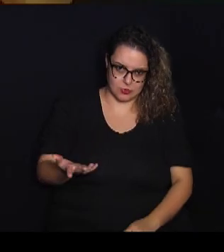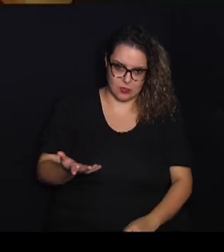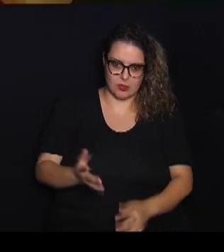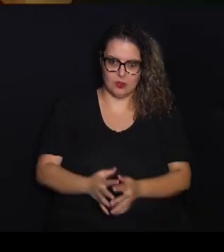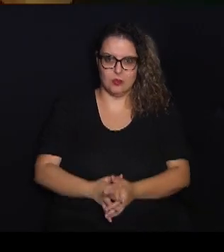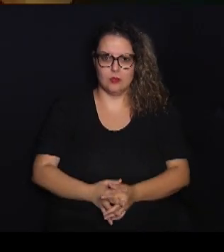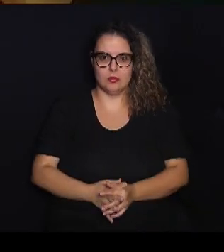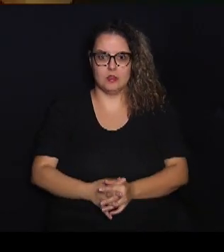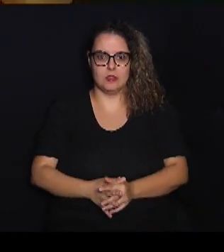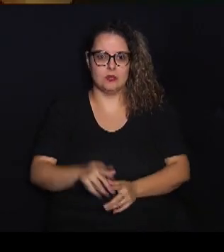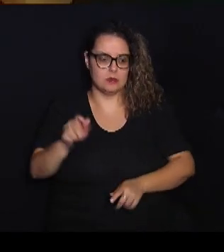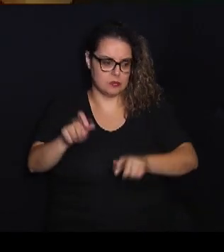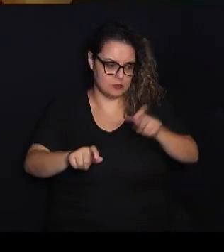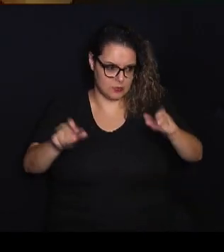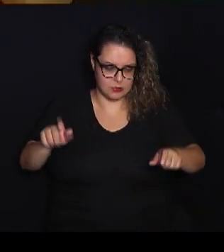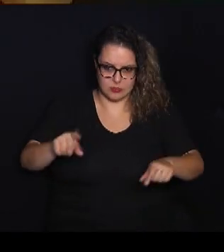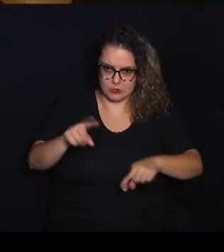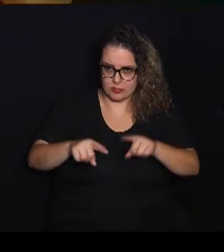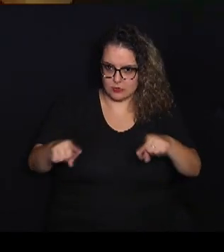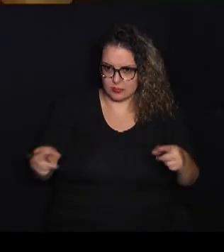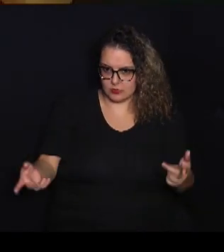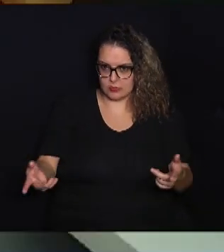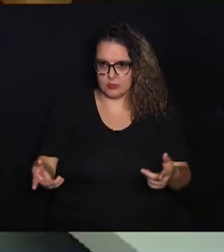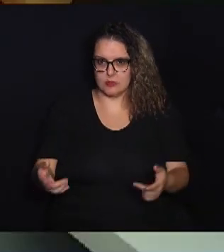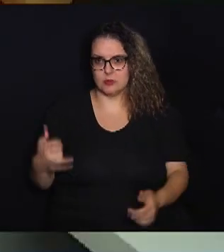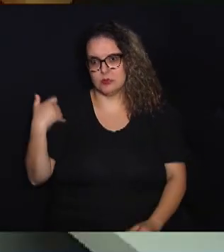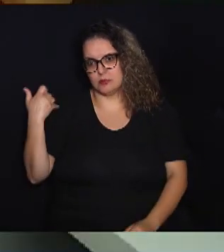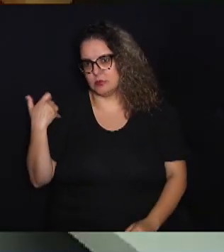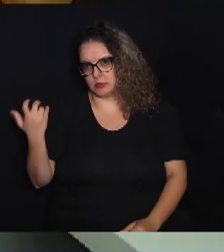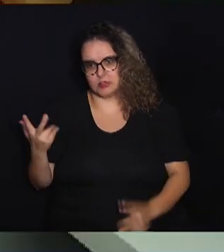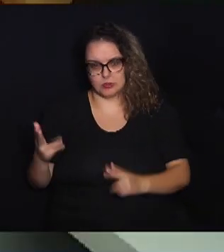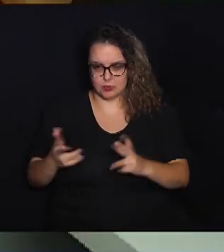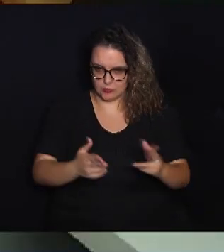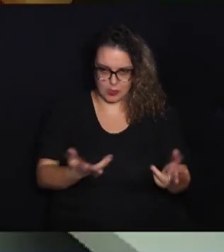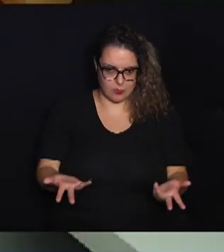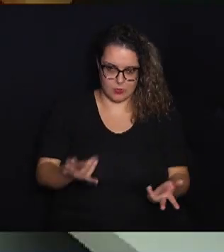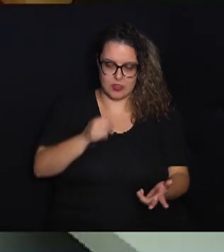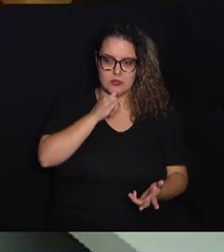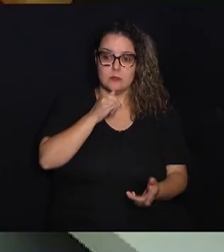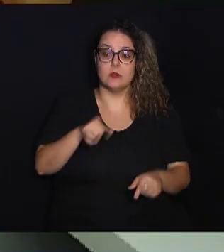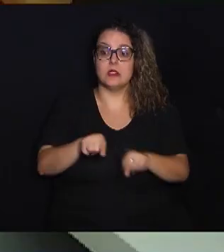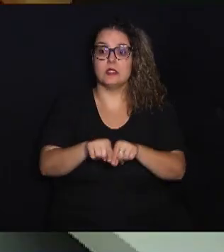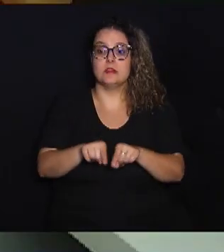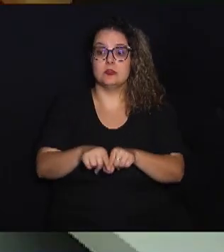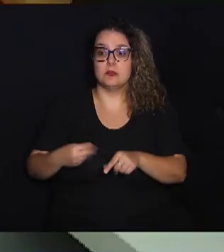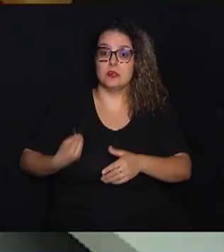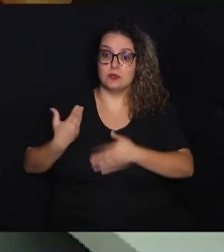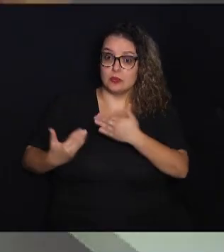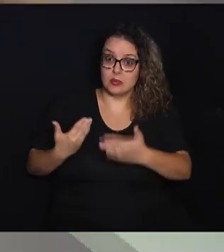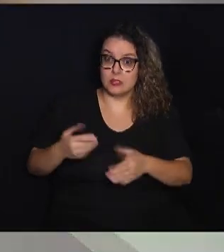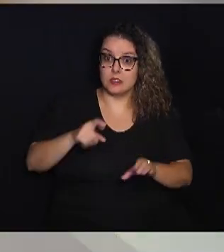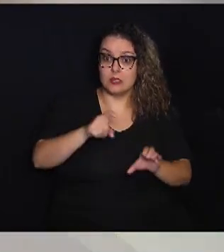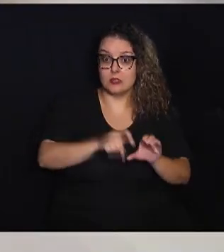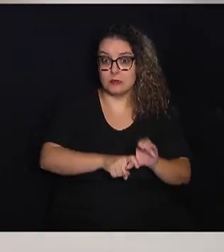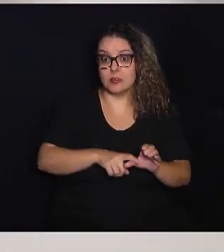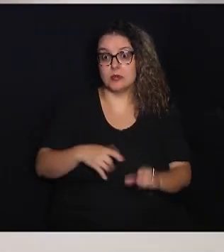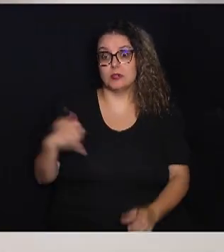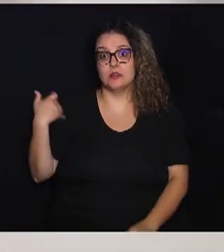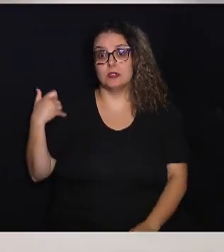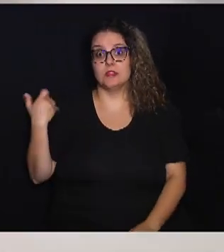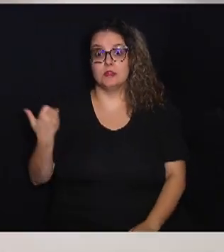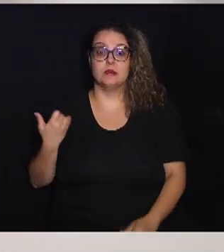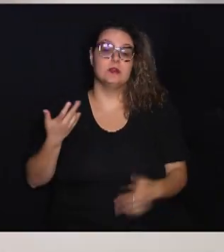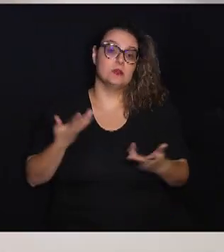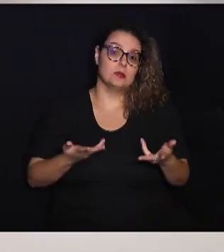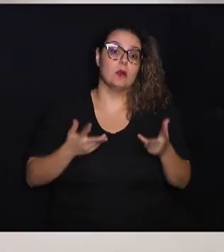entre pessoas de uma mesma idade, por exemplo, mas também ao longo da vida, depende da sua faixa etária, né? Então você tem